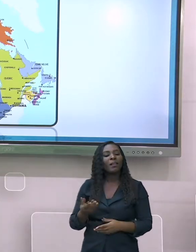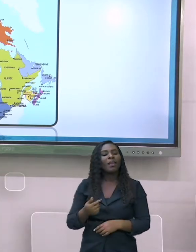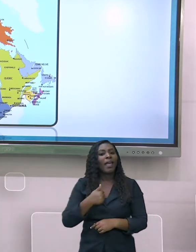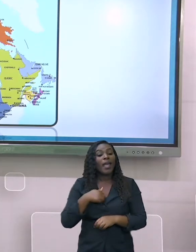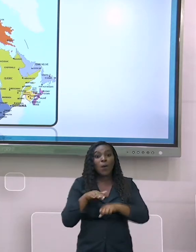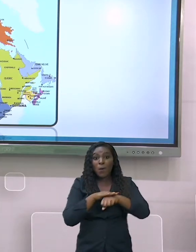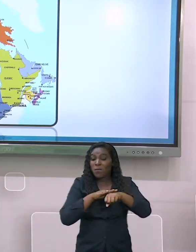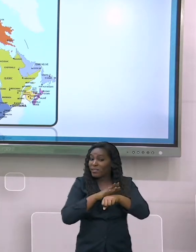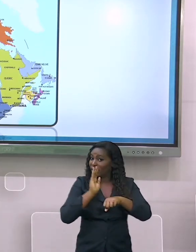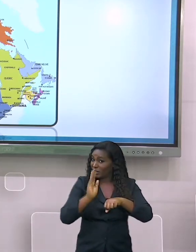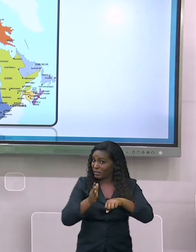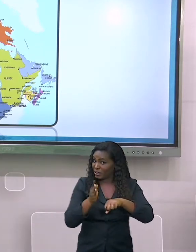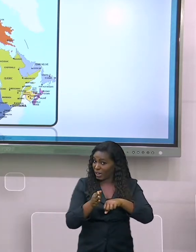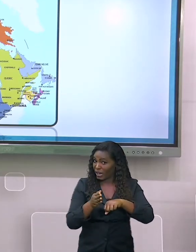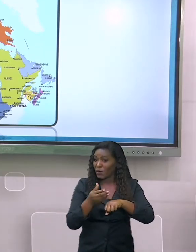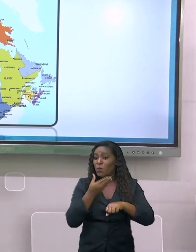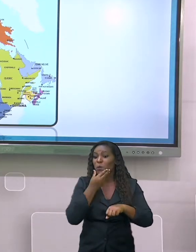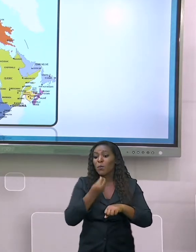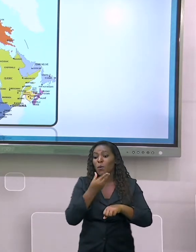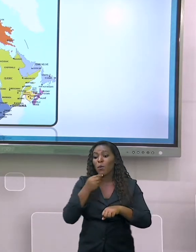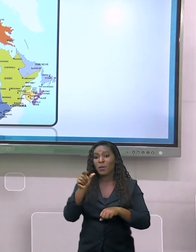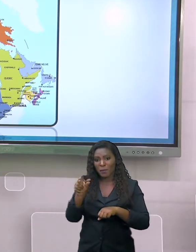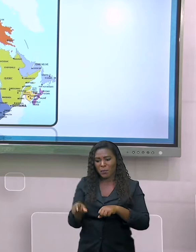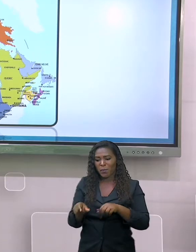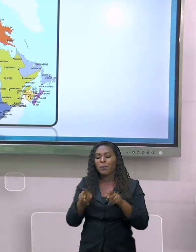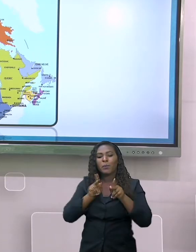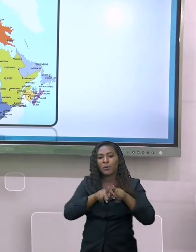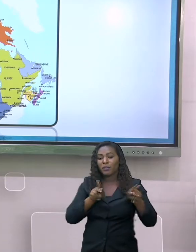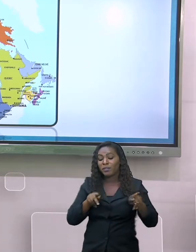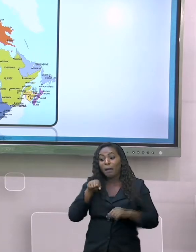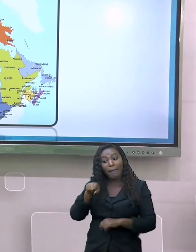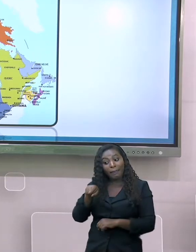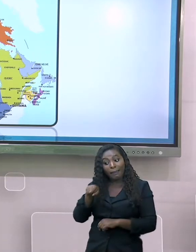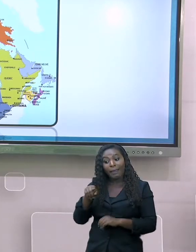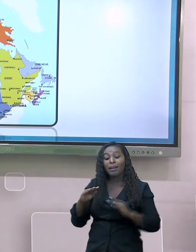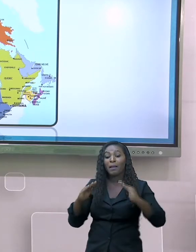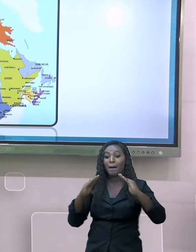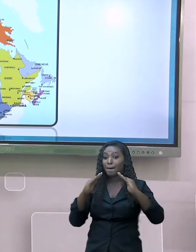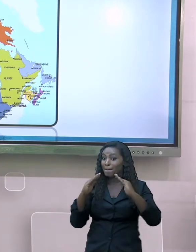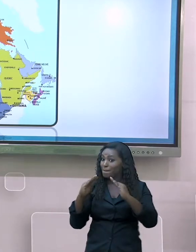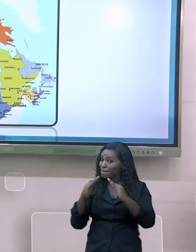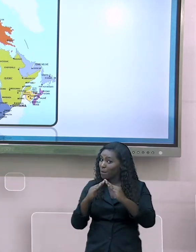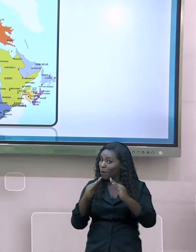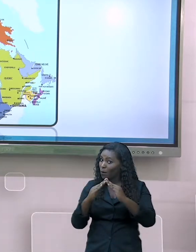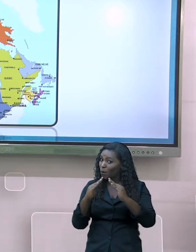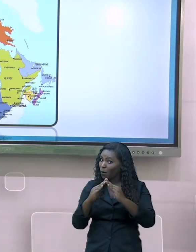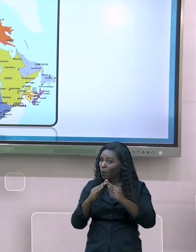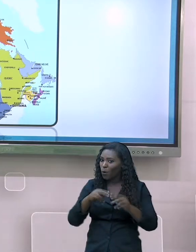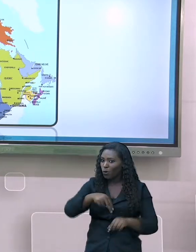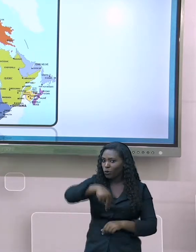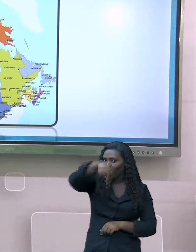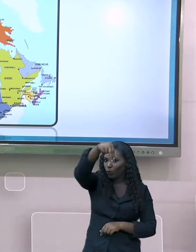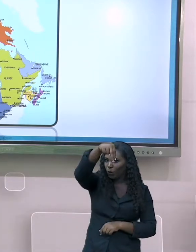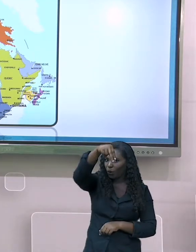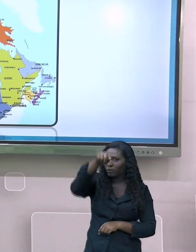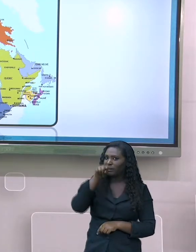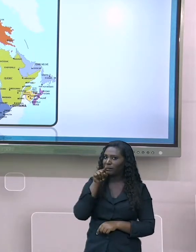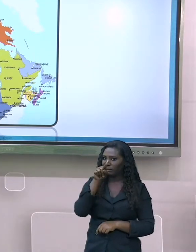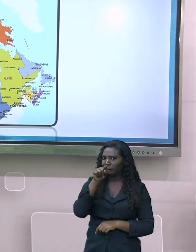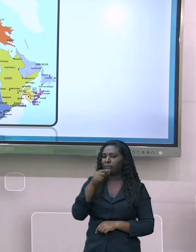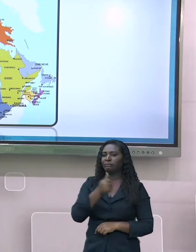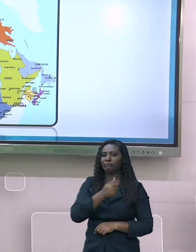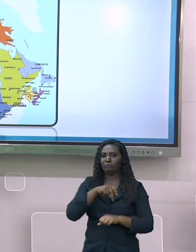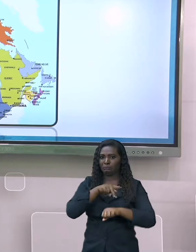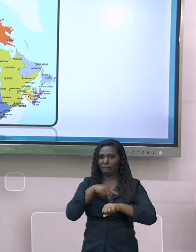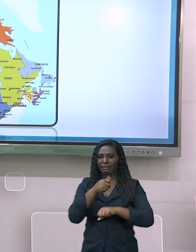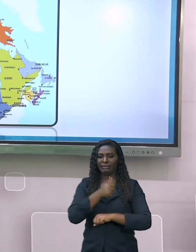No estágio que ele fez, ele morou bem no norte do Canadá. Ele falou que até para pescar,